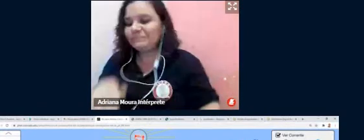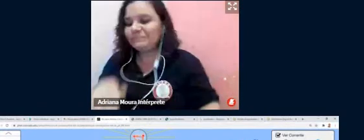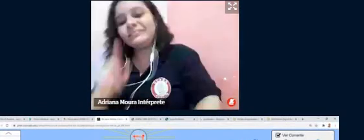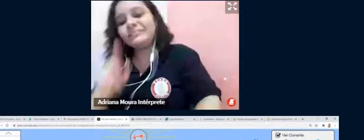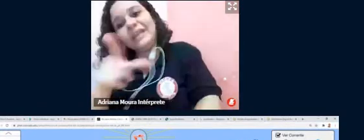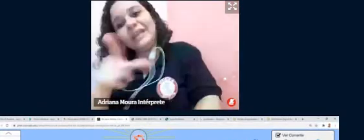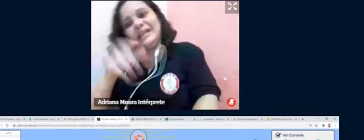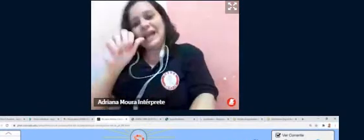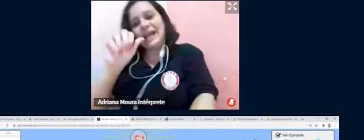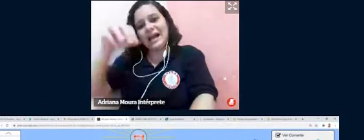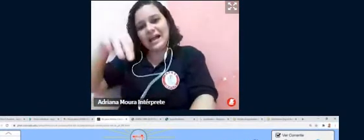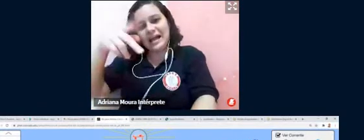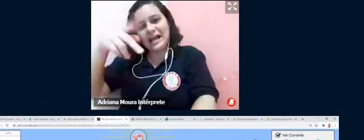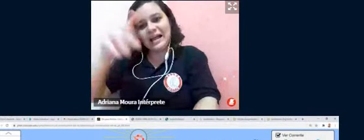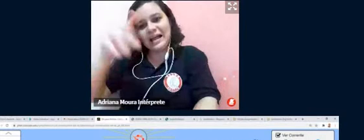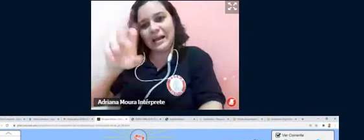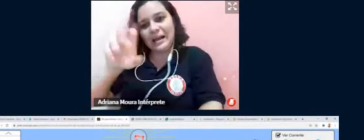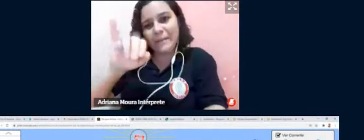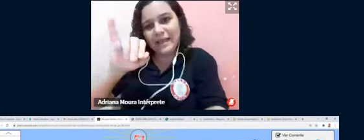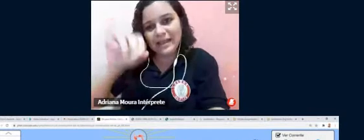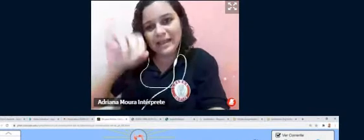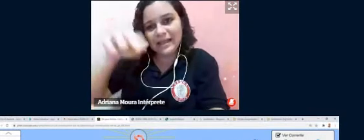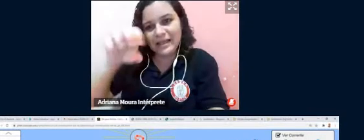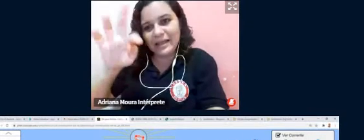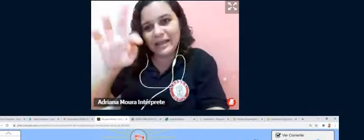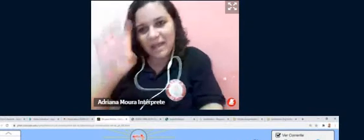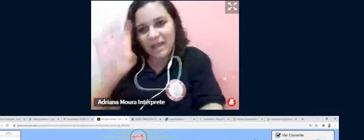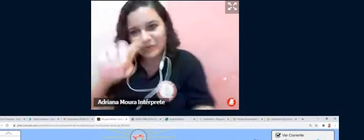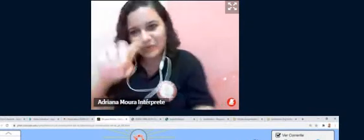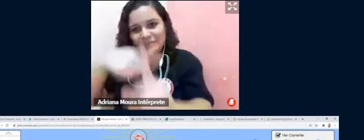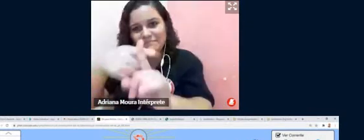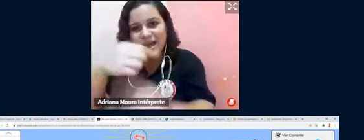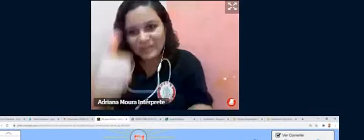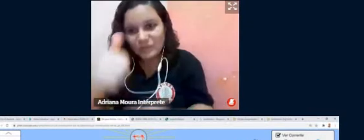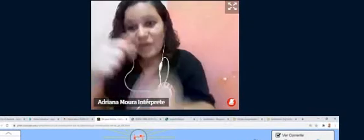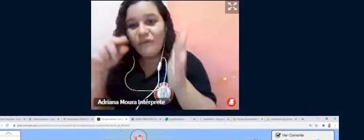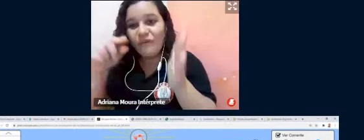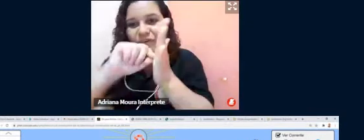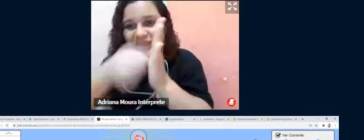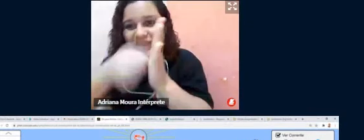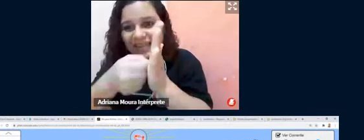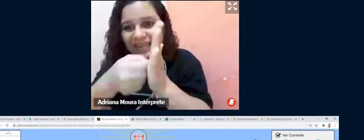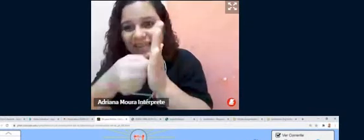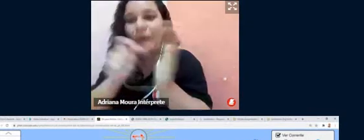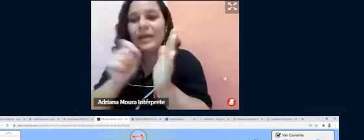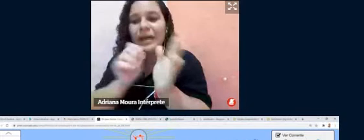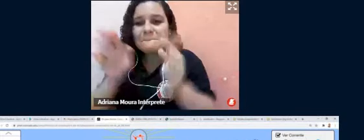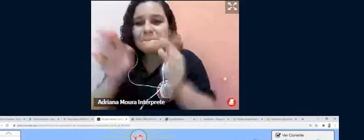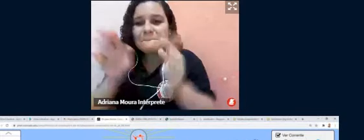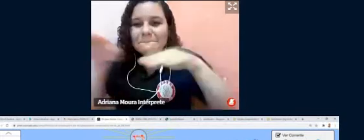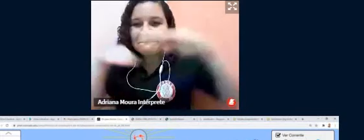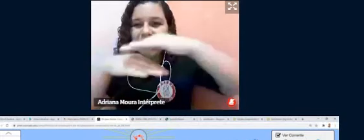aqui, mais um, e vou ligar ele de maneira incorreta. O que é ligar incorreta? Ligar em paralelo. Então,